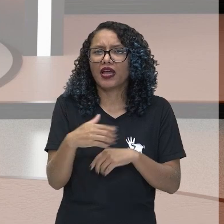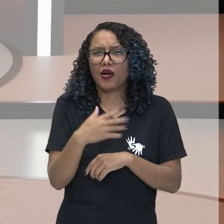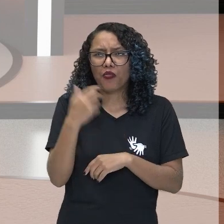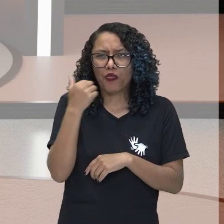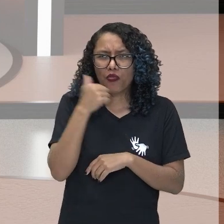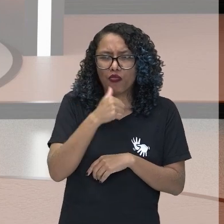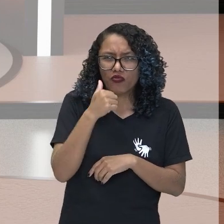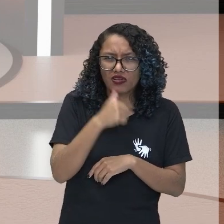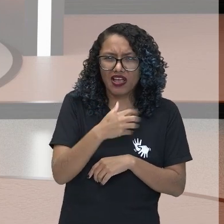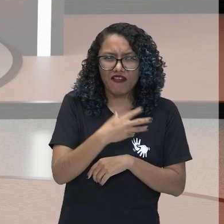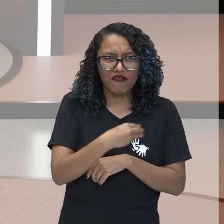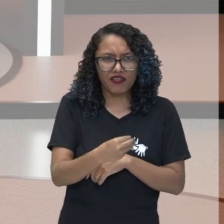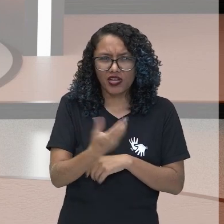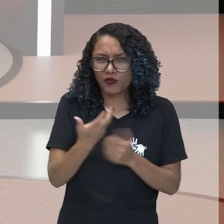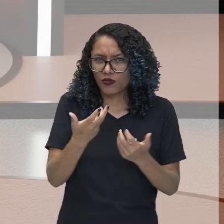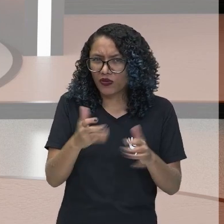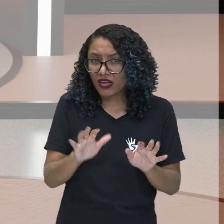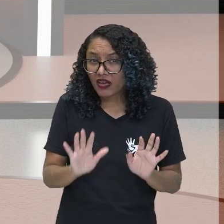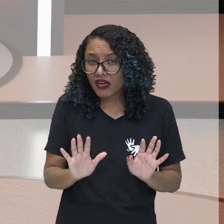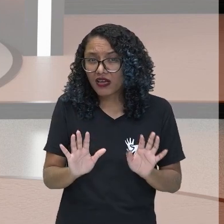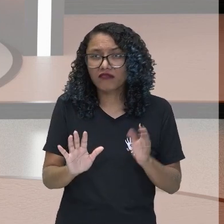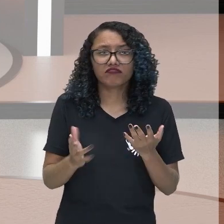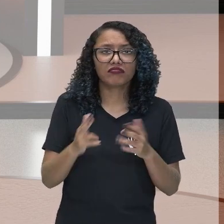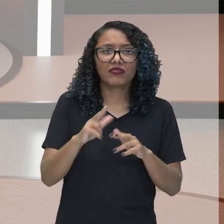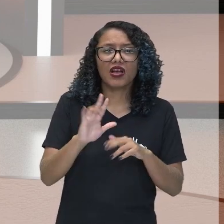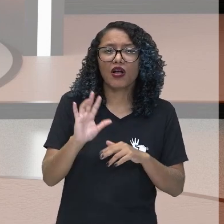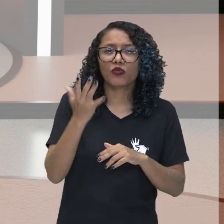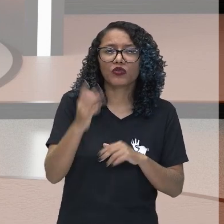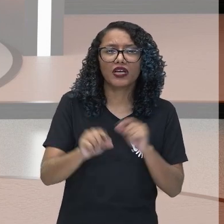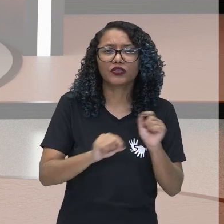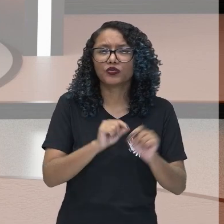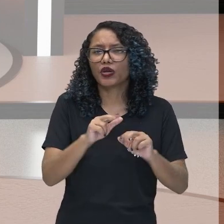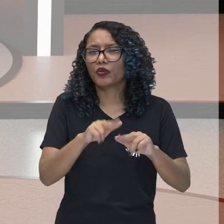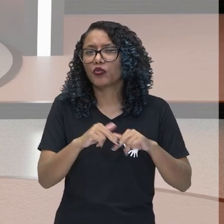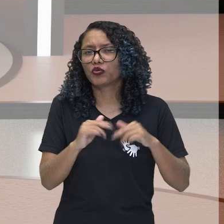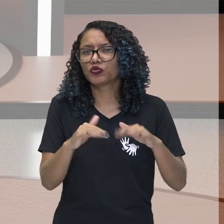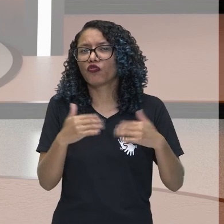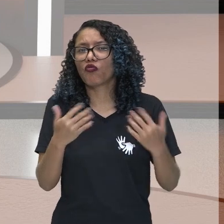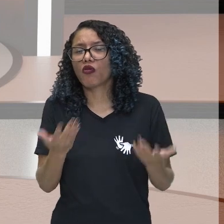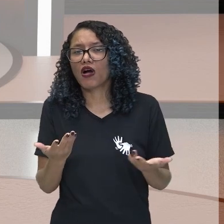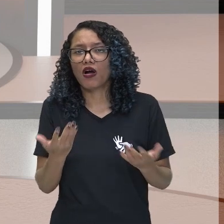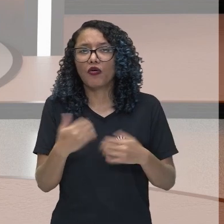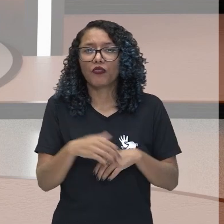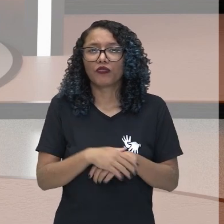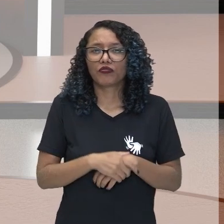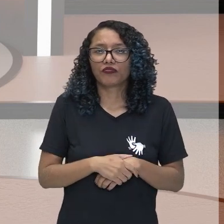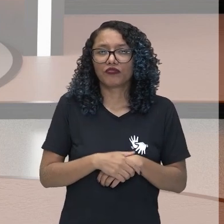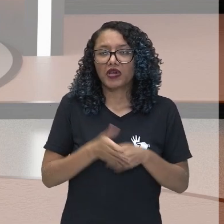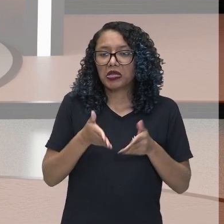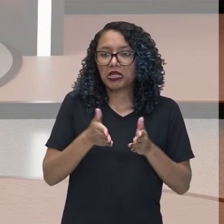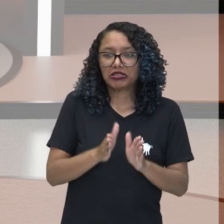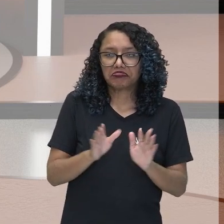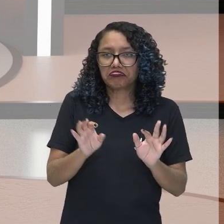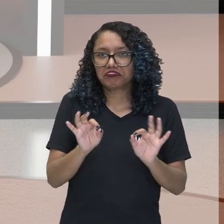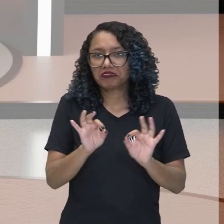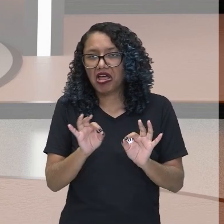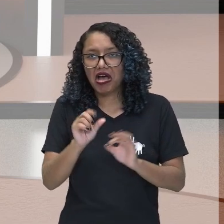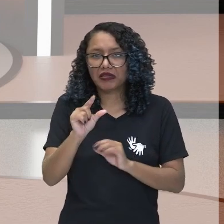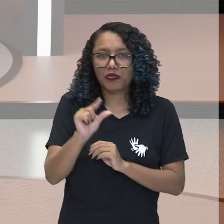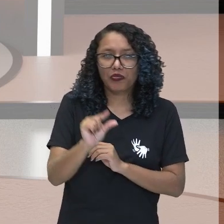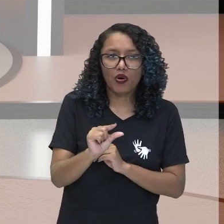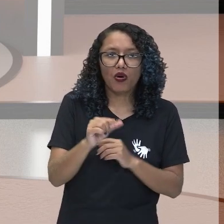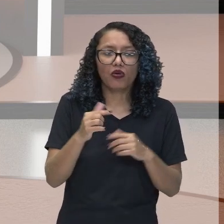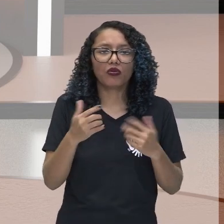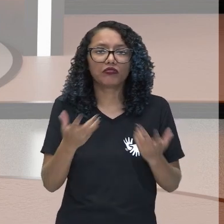filhos, né? O que está ocorrendo para ocorrer essa baixa aí em relação ao crescimento populacional? Isso vai vir, gente,